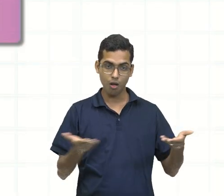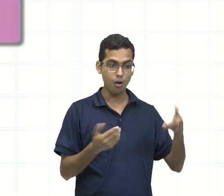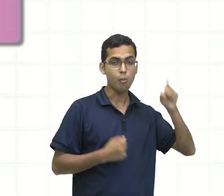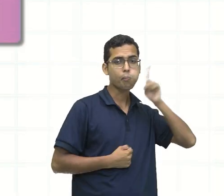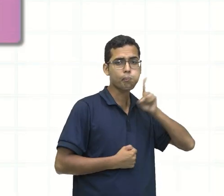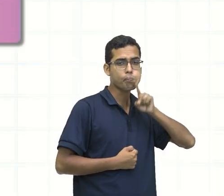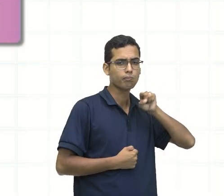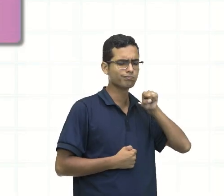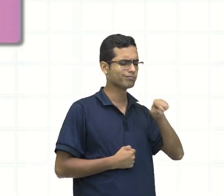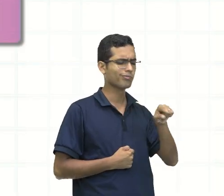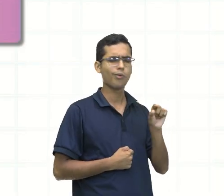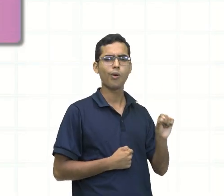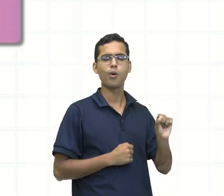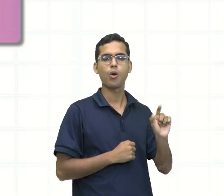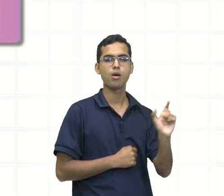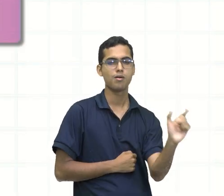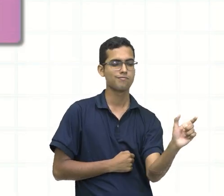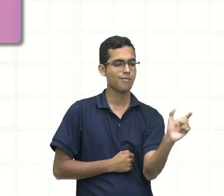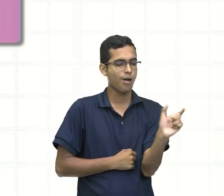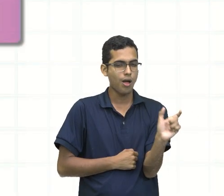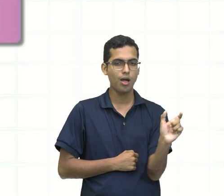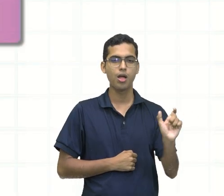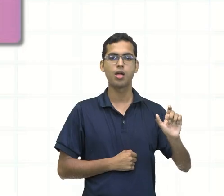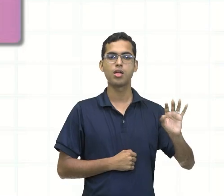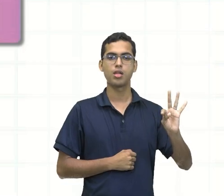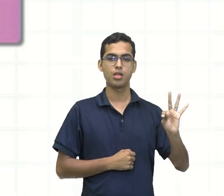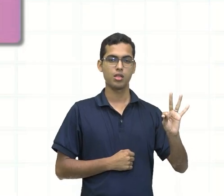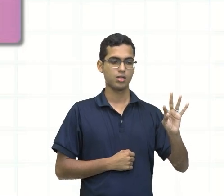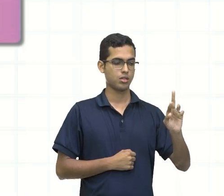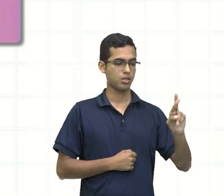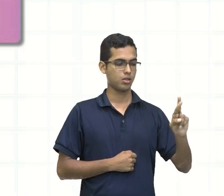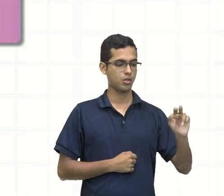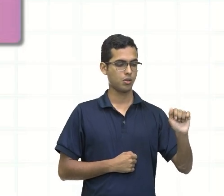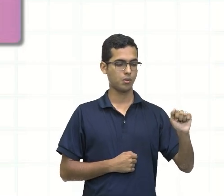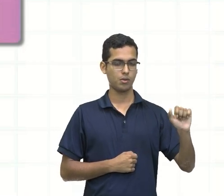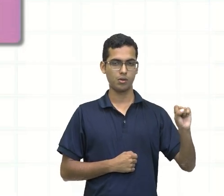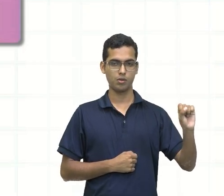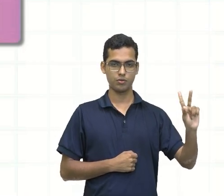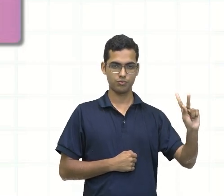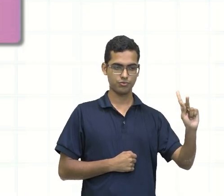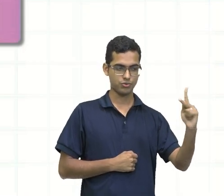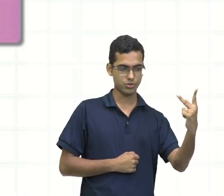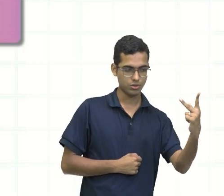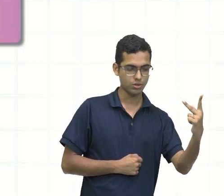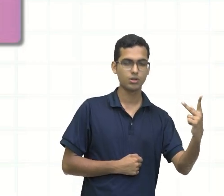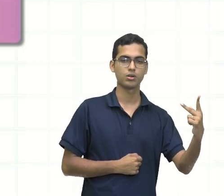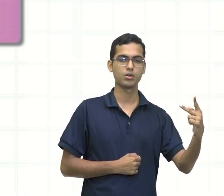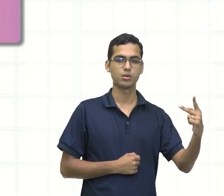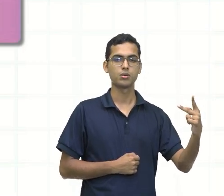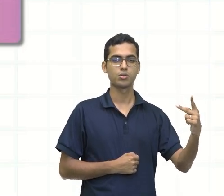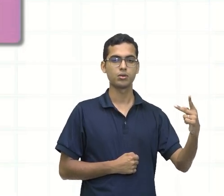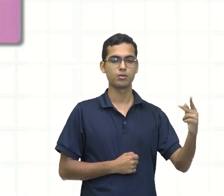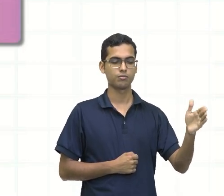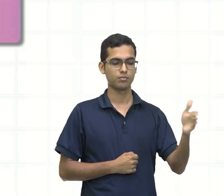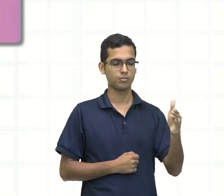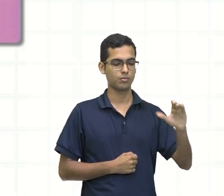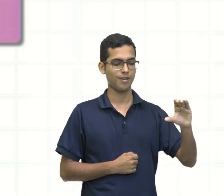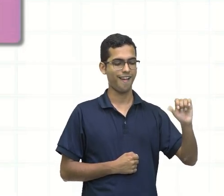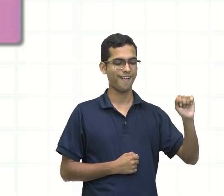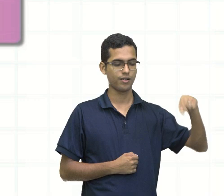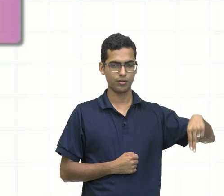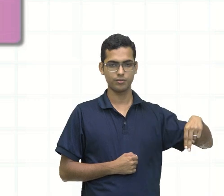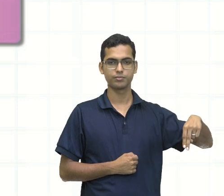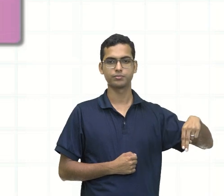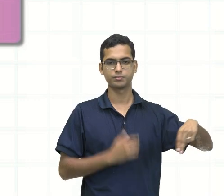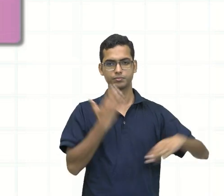Estados Unidos, a palavra é trash can. Trash can.